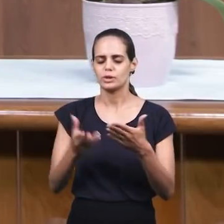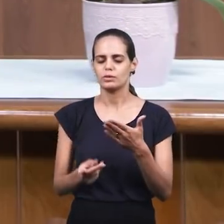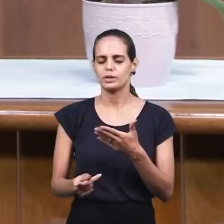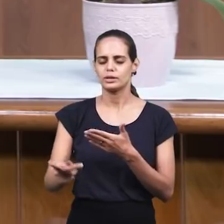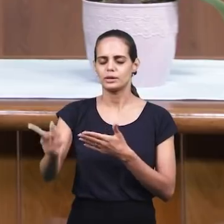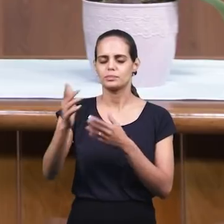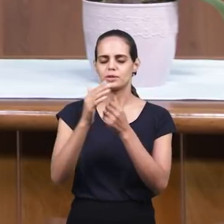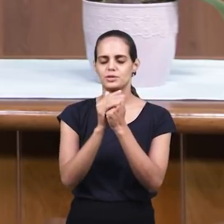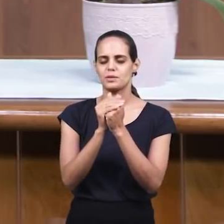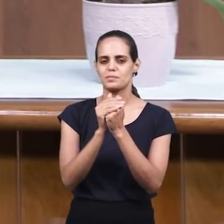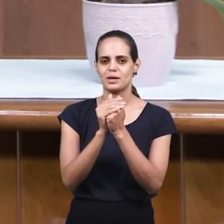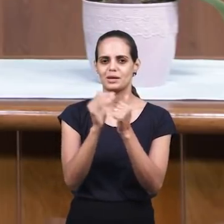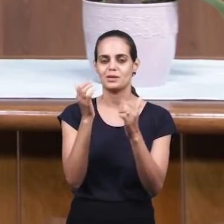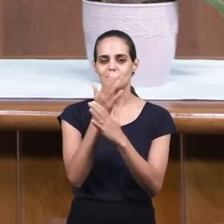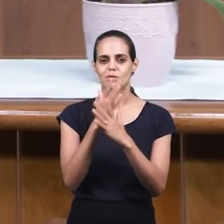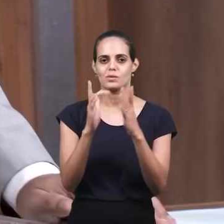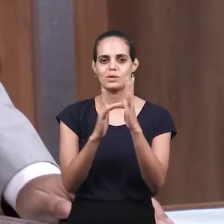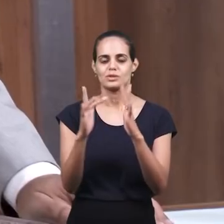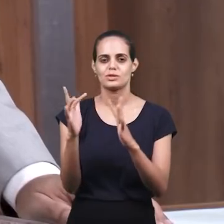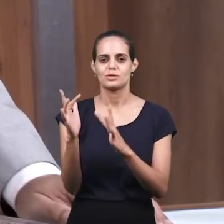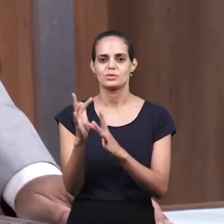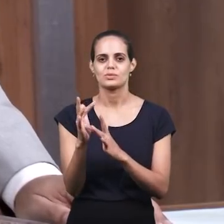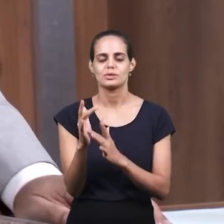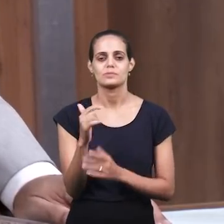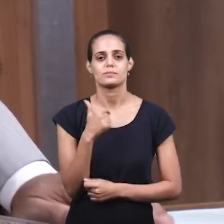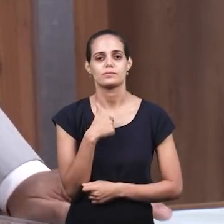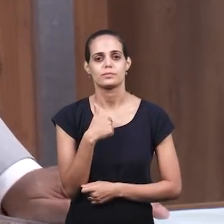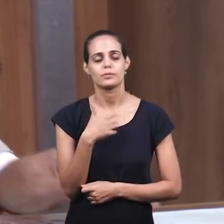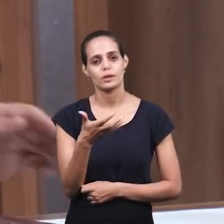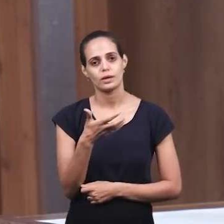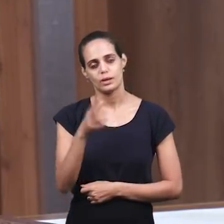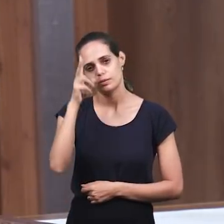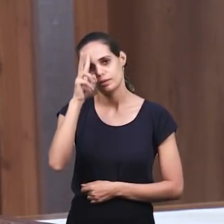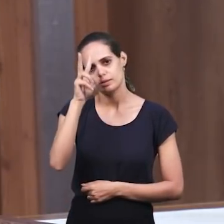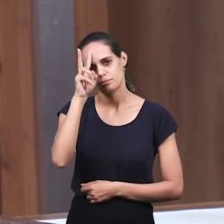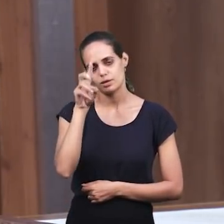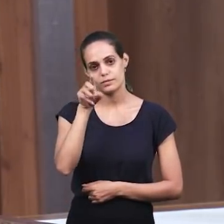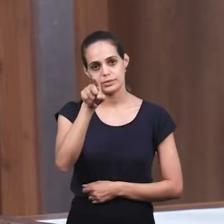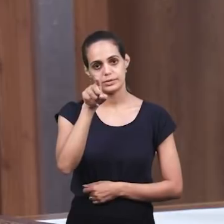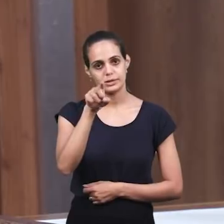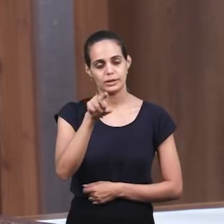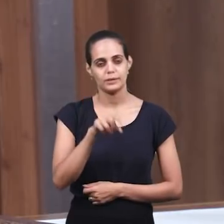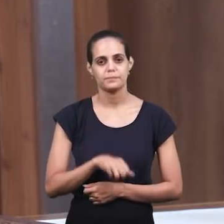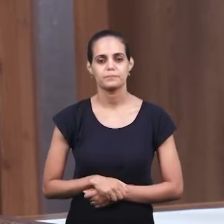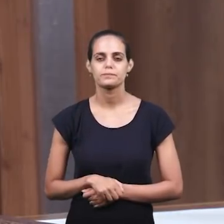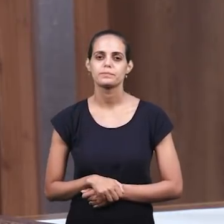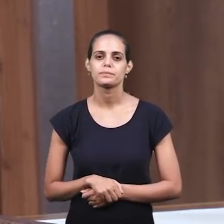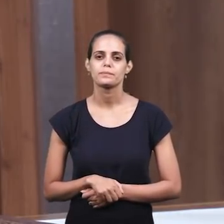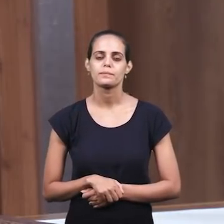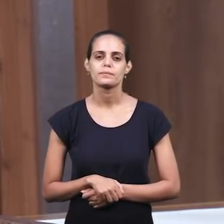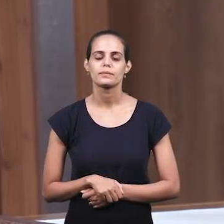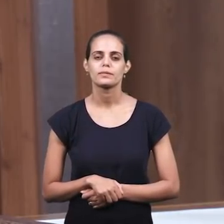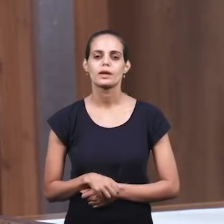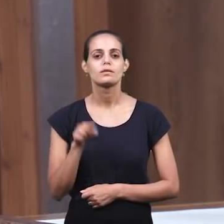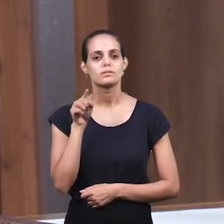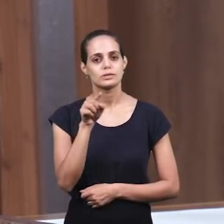sempre. Amém. Glória a Jesus. Eu quero lembrar a você que você tem uma